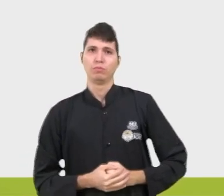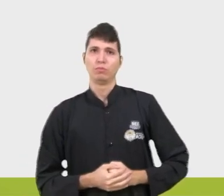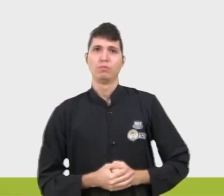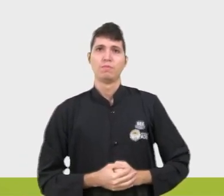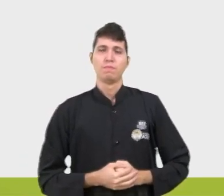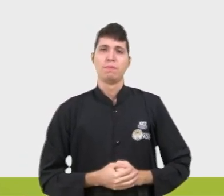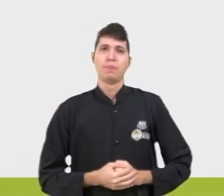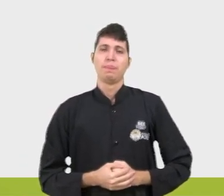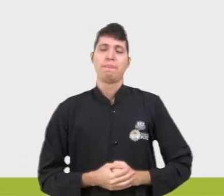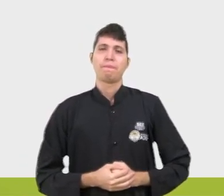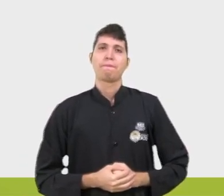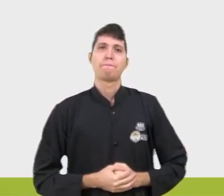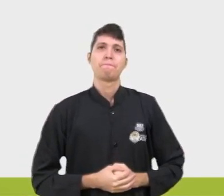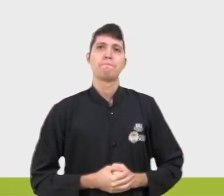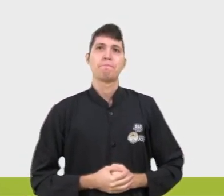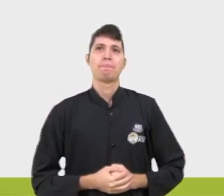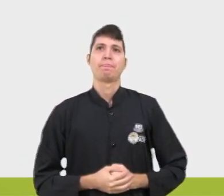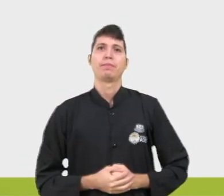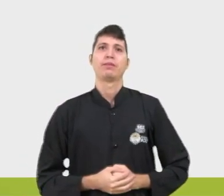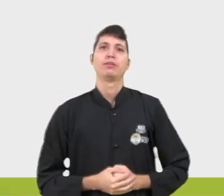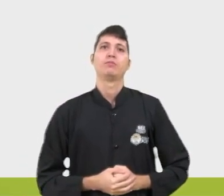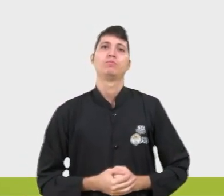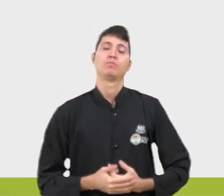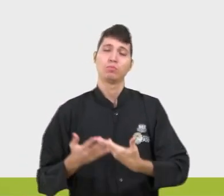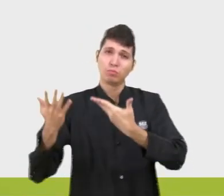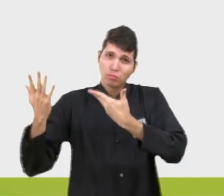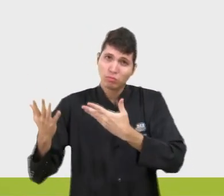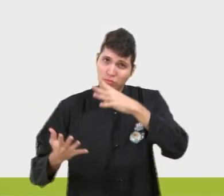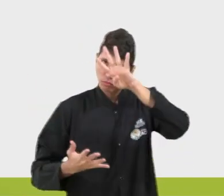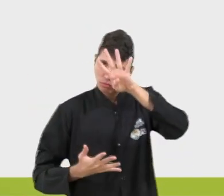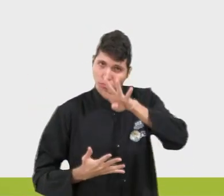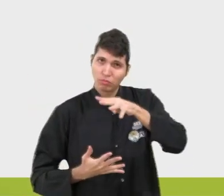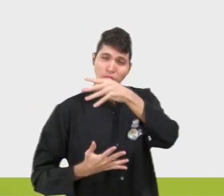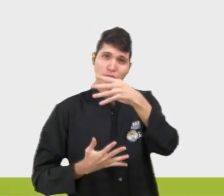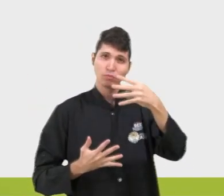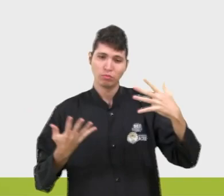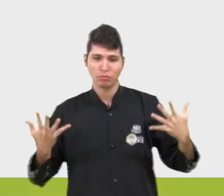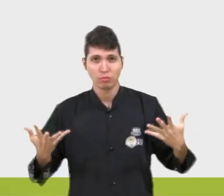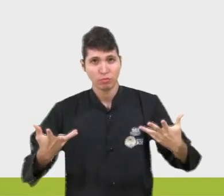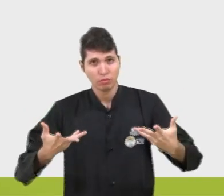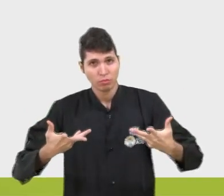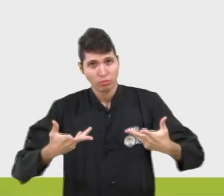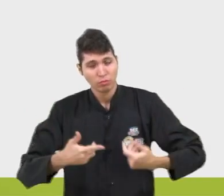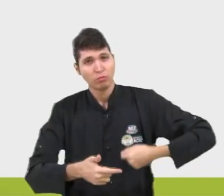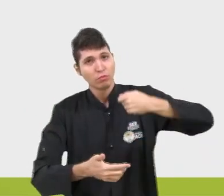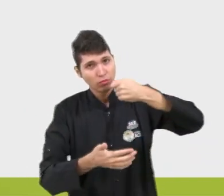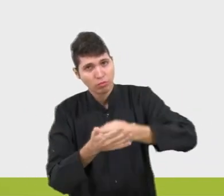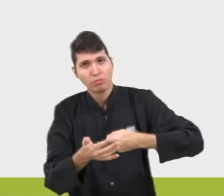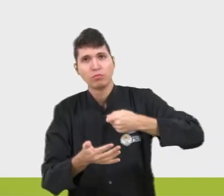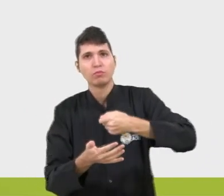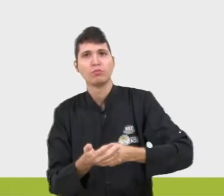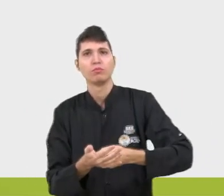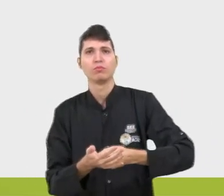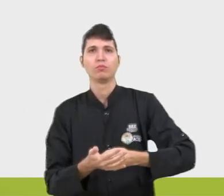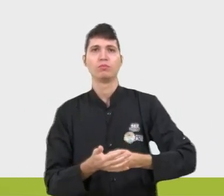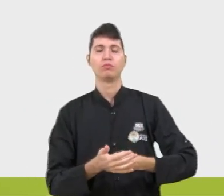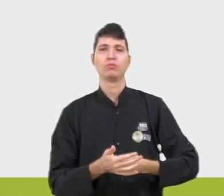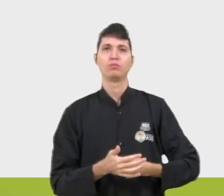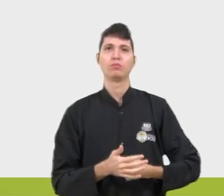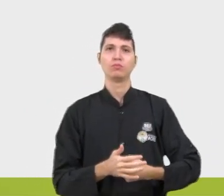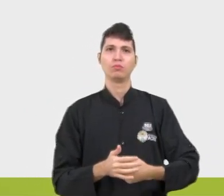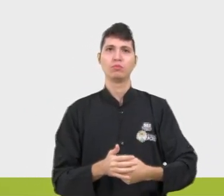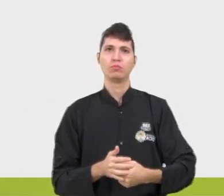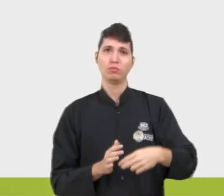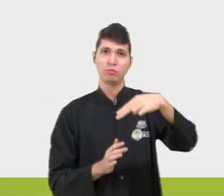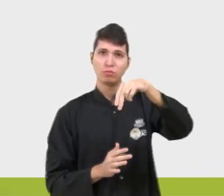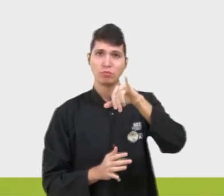E aqui nós temos a tabela, né, das competências, das exigências. Nível